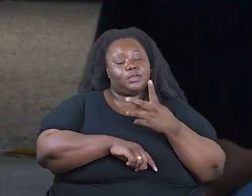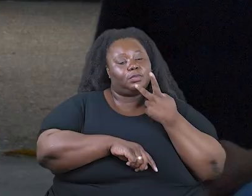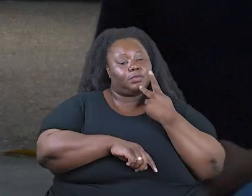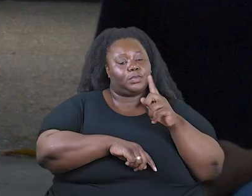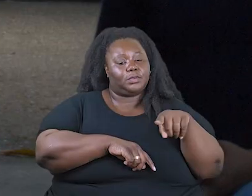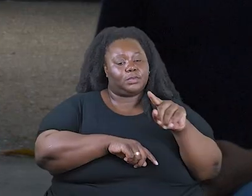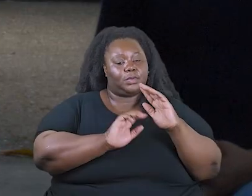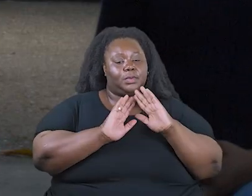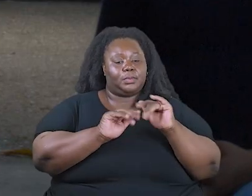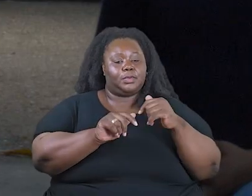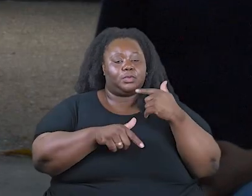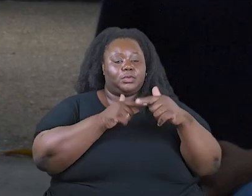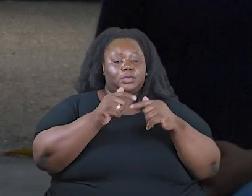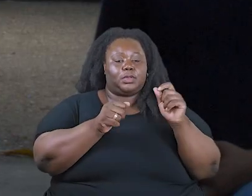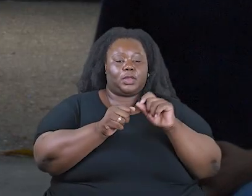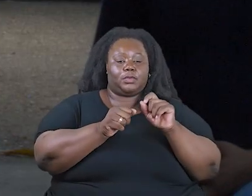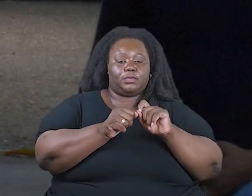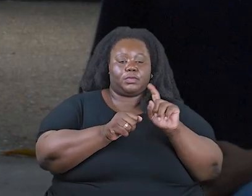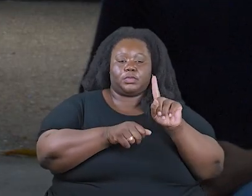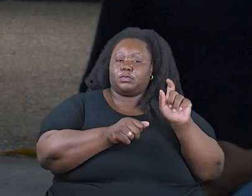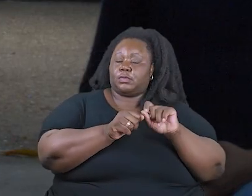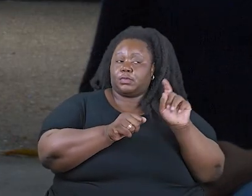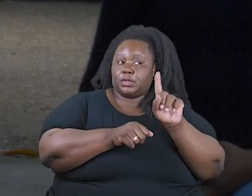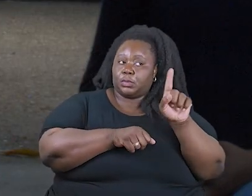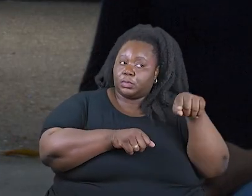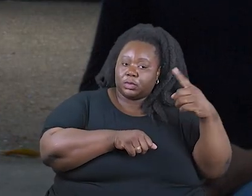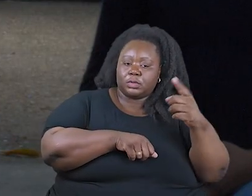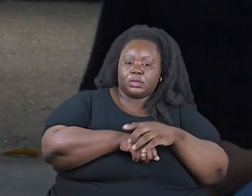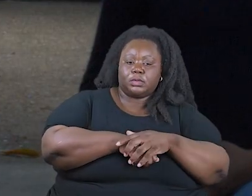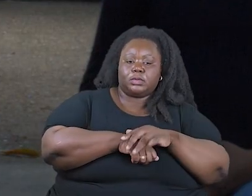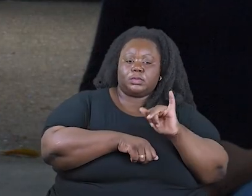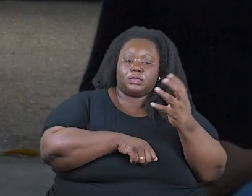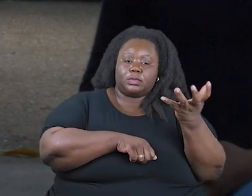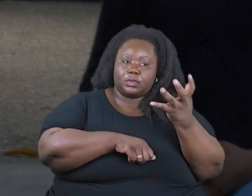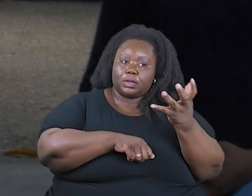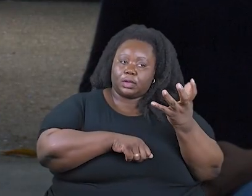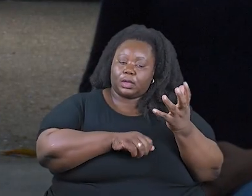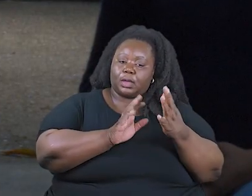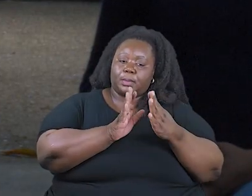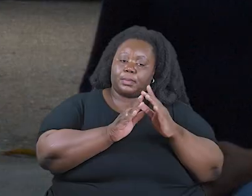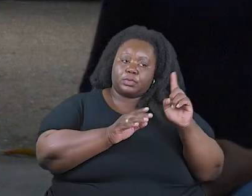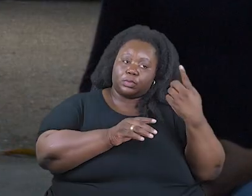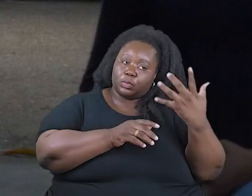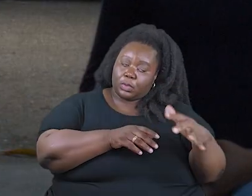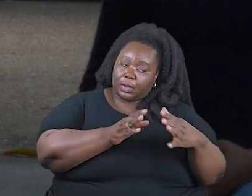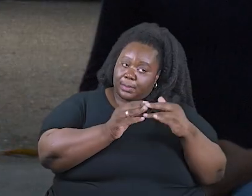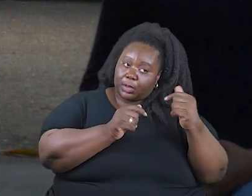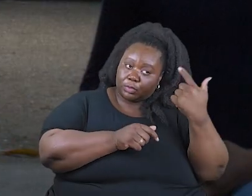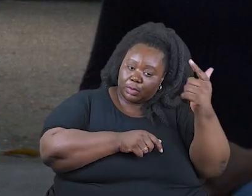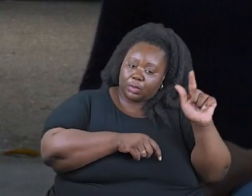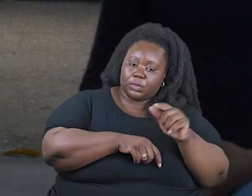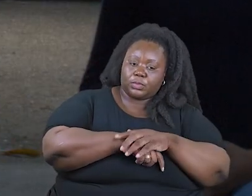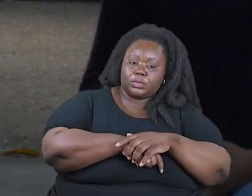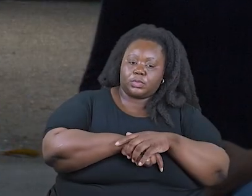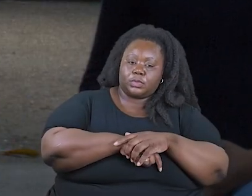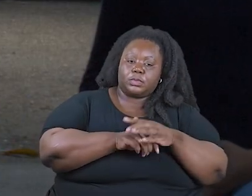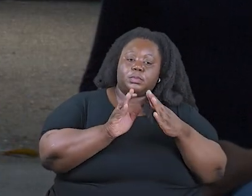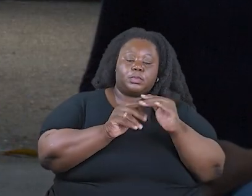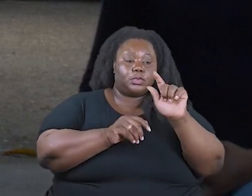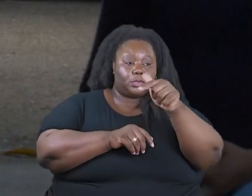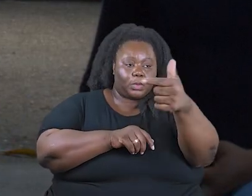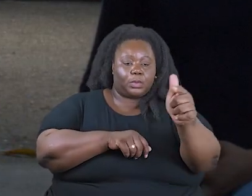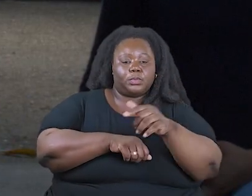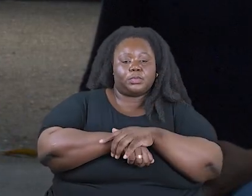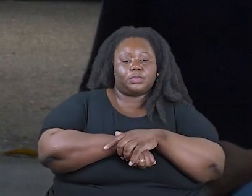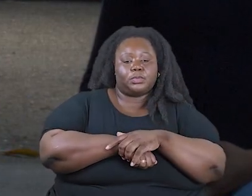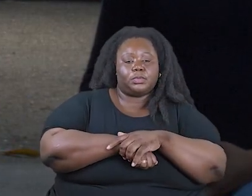Ele falou assim, vocês me pediram uma obra, eu fiz, eu não vou fazer outra. Você quer? É essa, senão pede para outro. Eles pediram